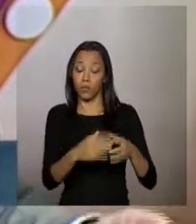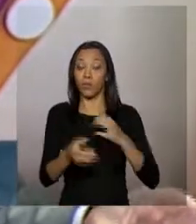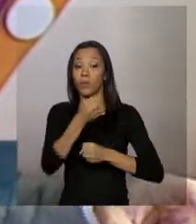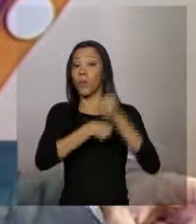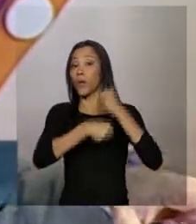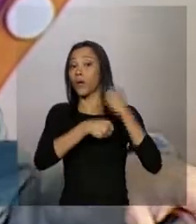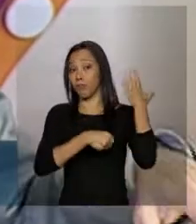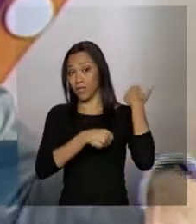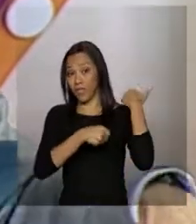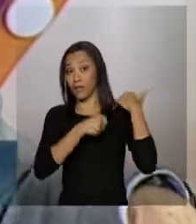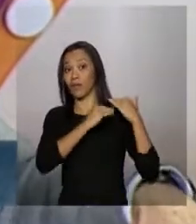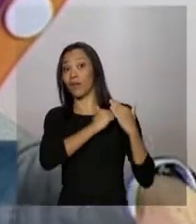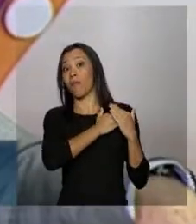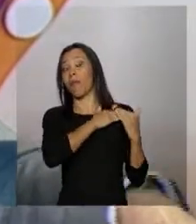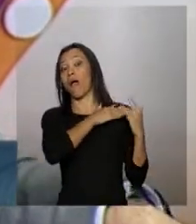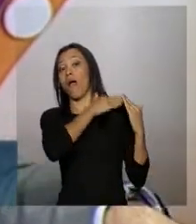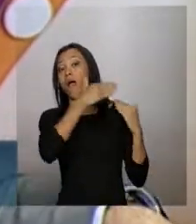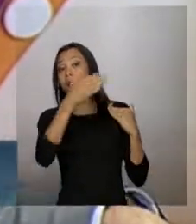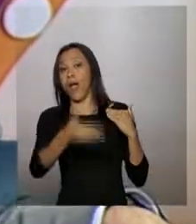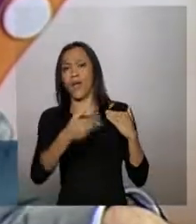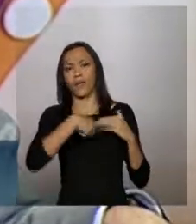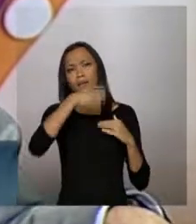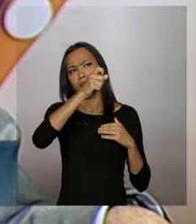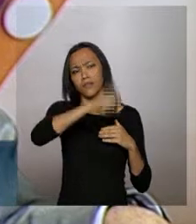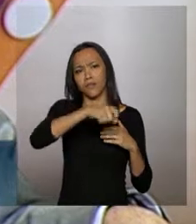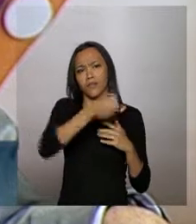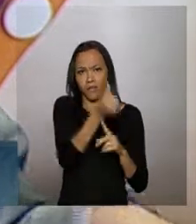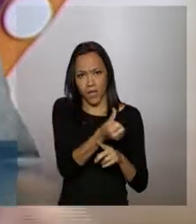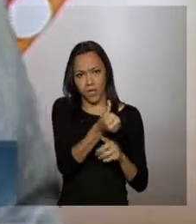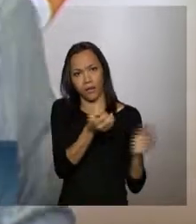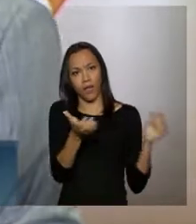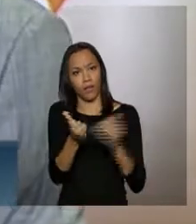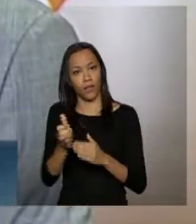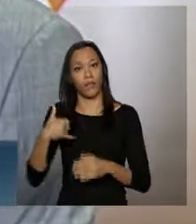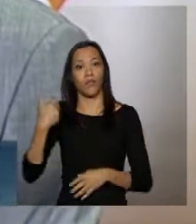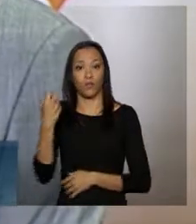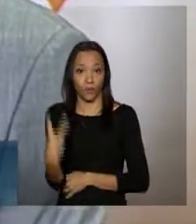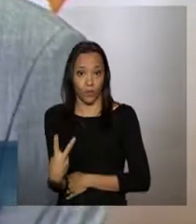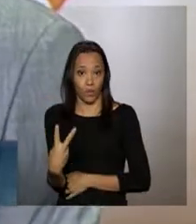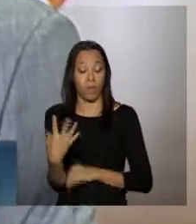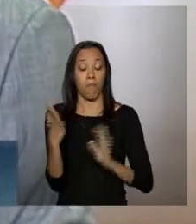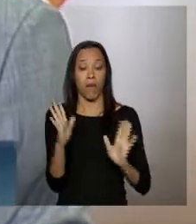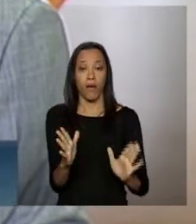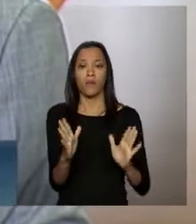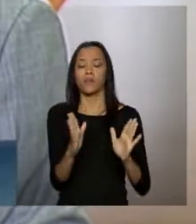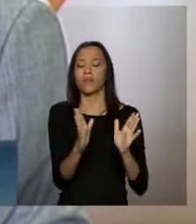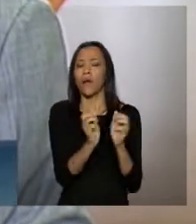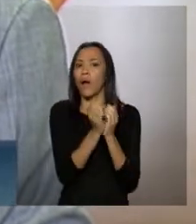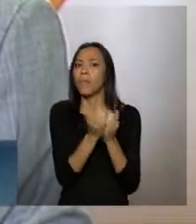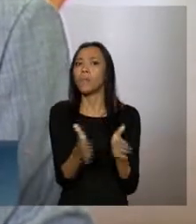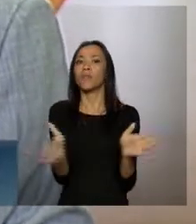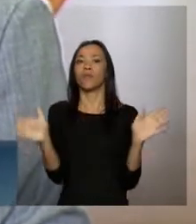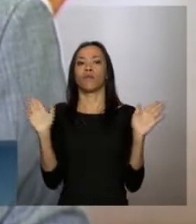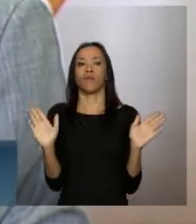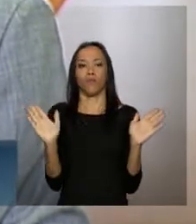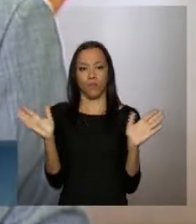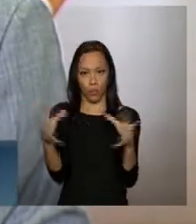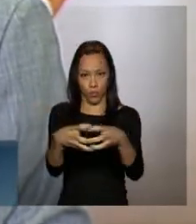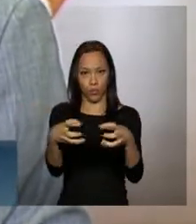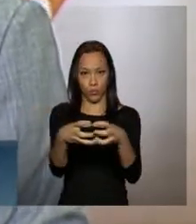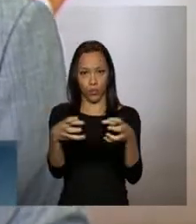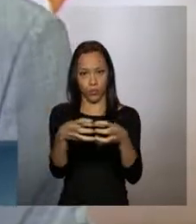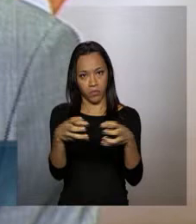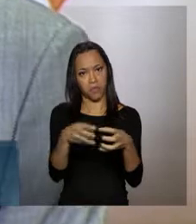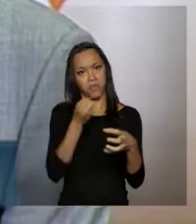estendeu, porque antes era de 6 meses a 2 anos apenas. Então, mesmo estendendo vacinação, é um grupo que